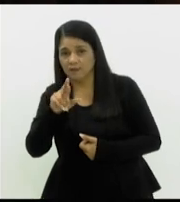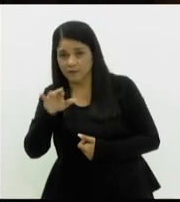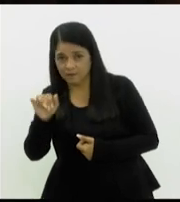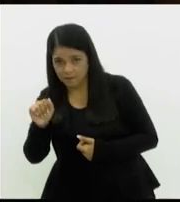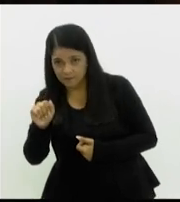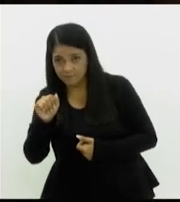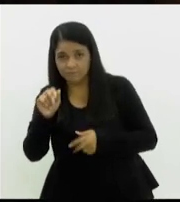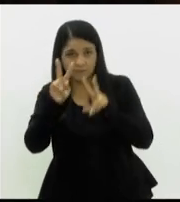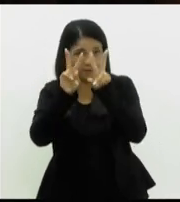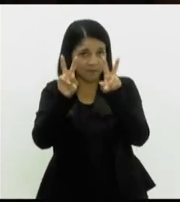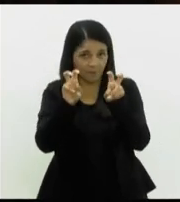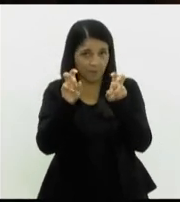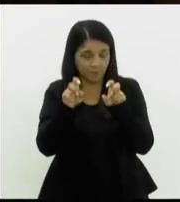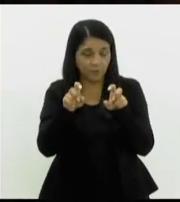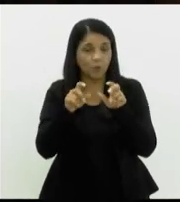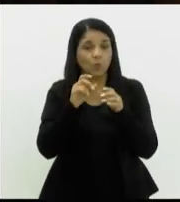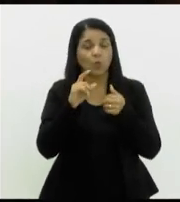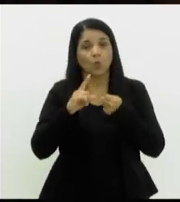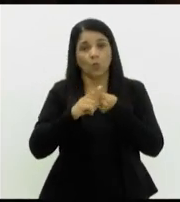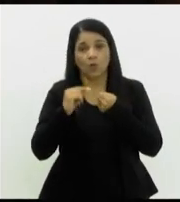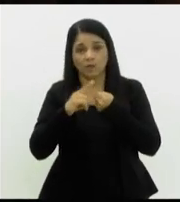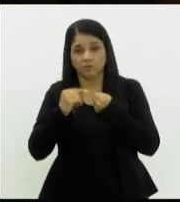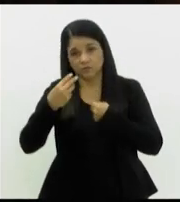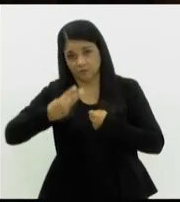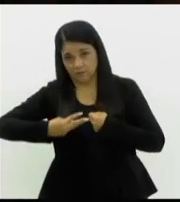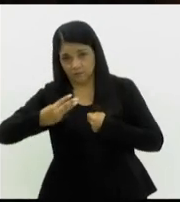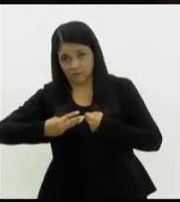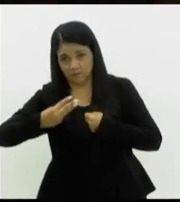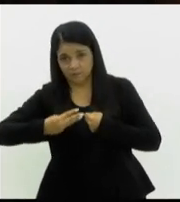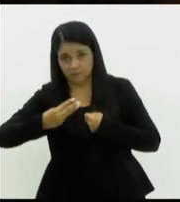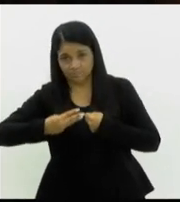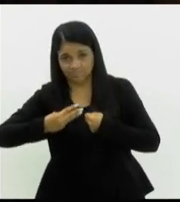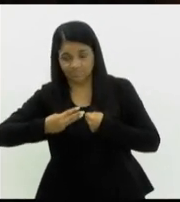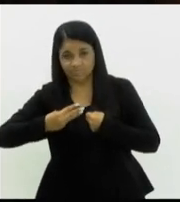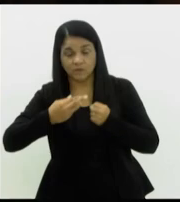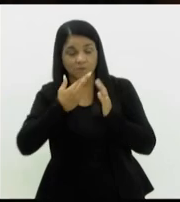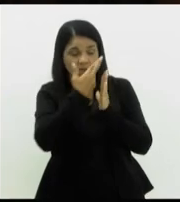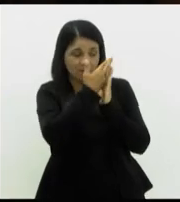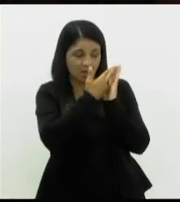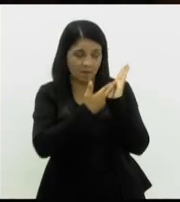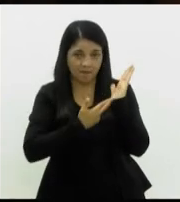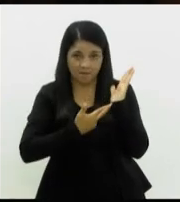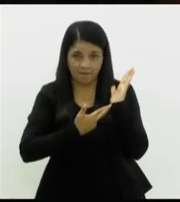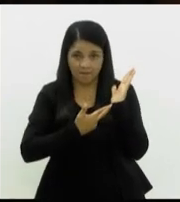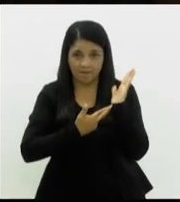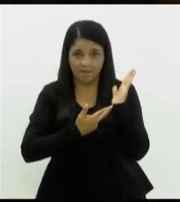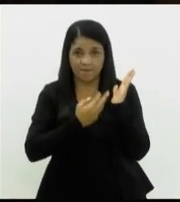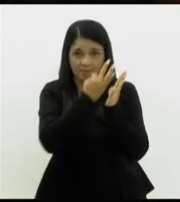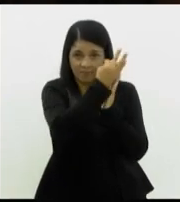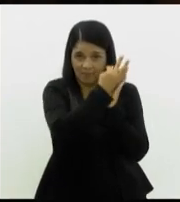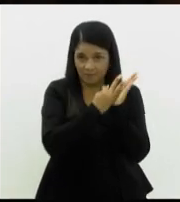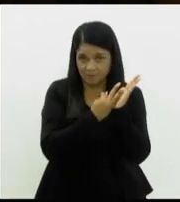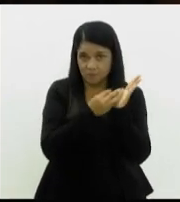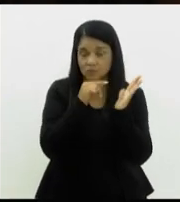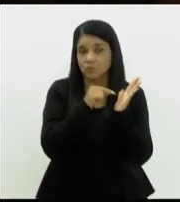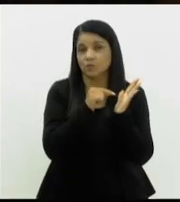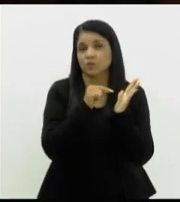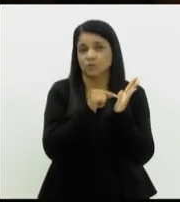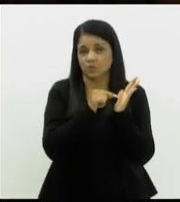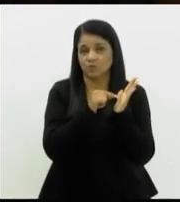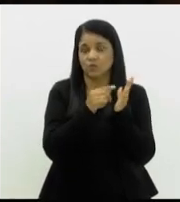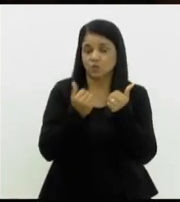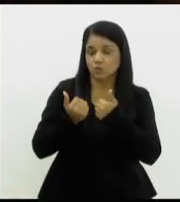no artigo 3º, ele tem uma redação que faz com que